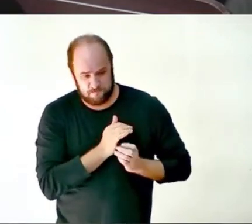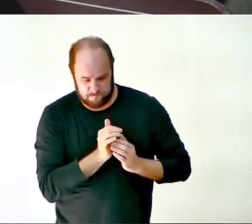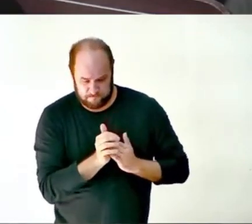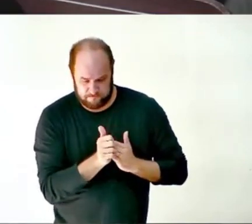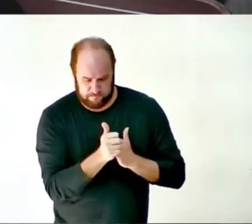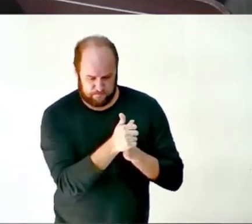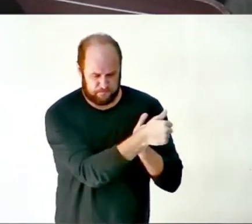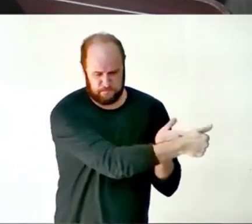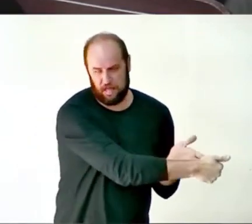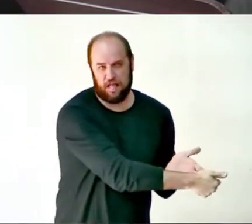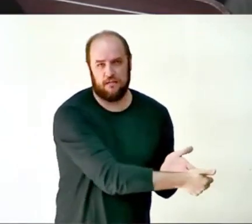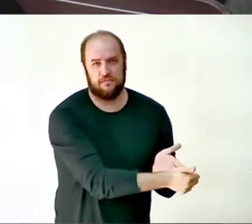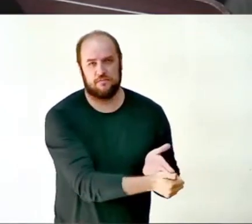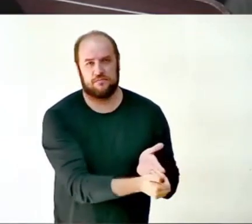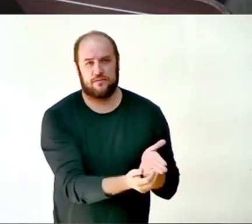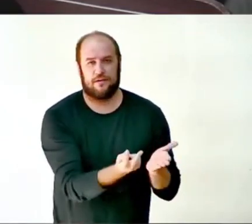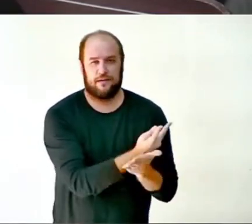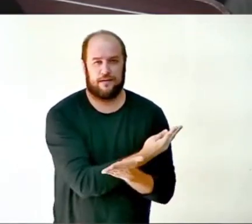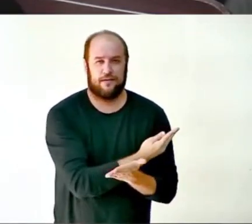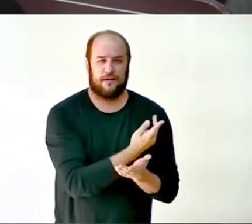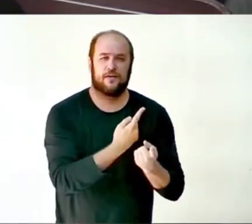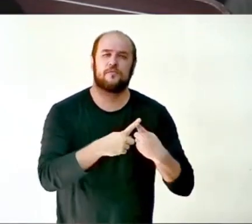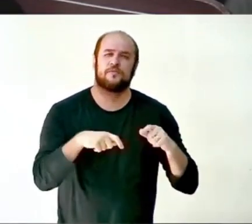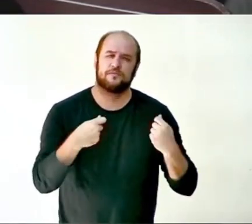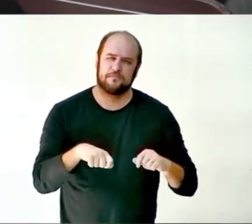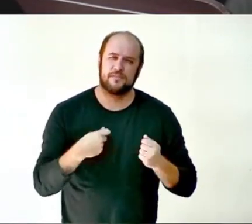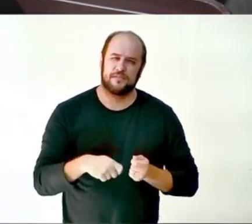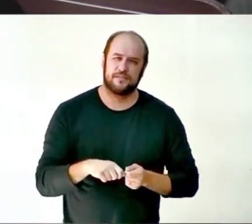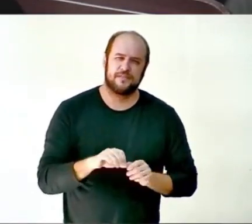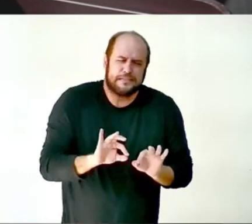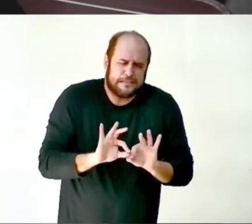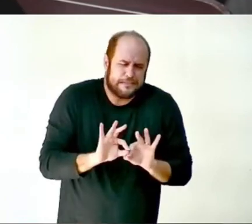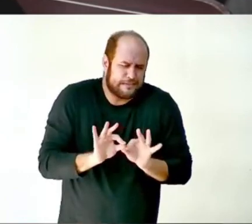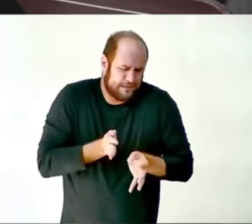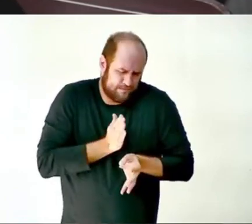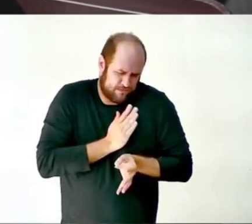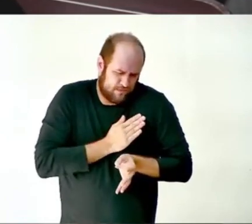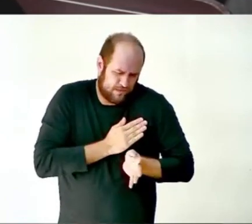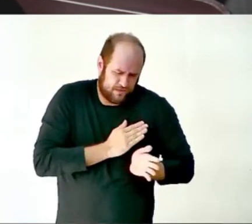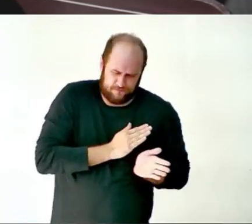algum lugar, quando o seu coração precisa estar simplesmente